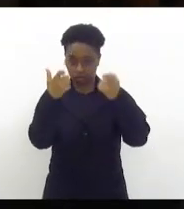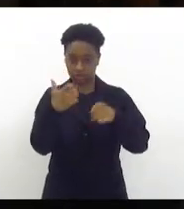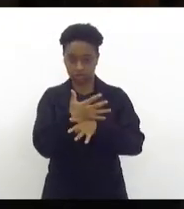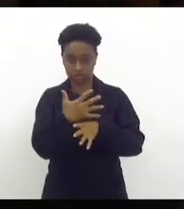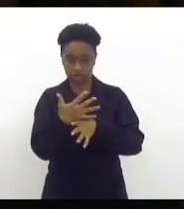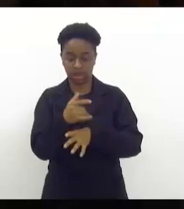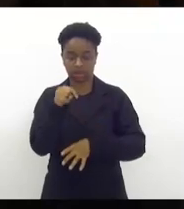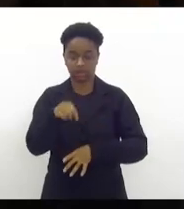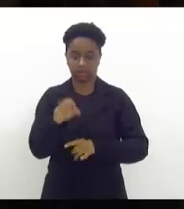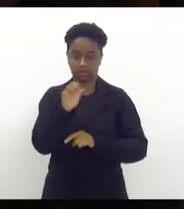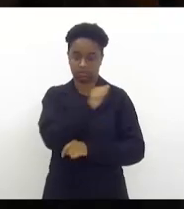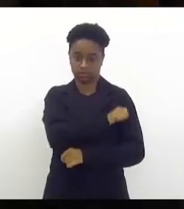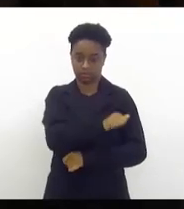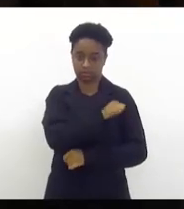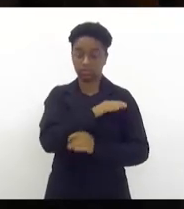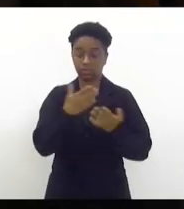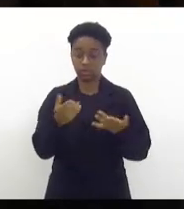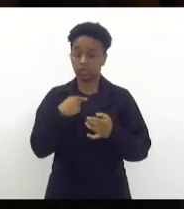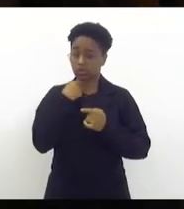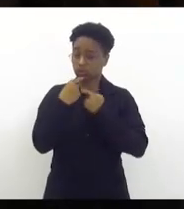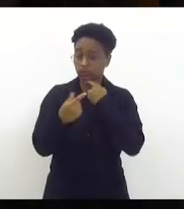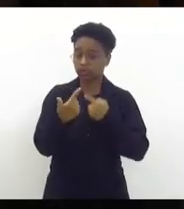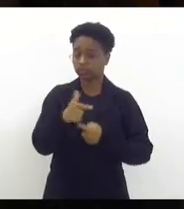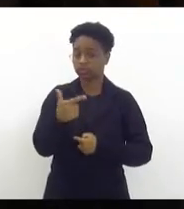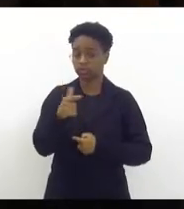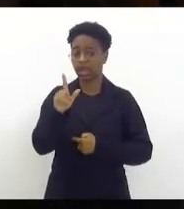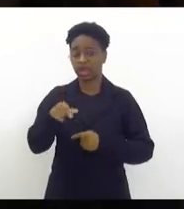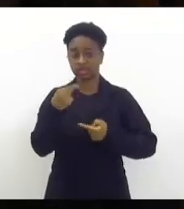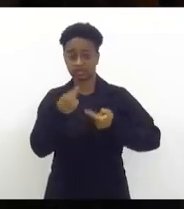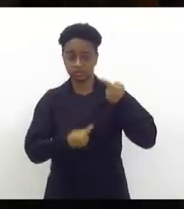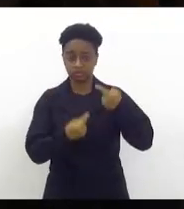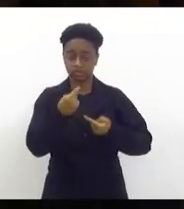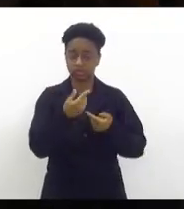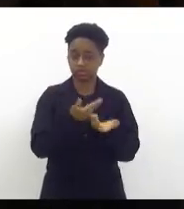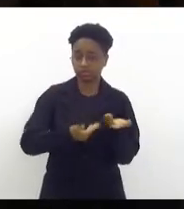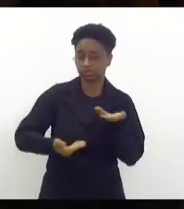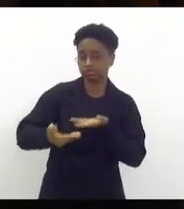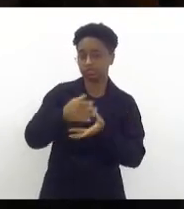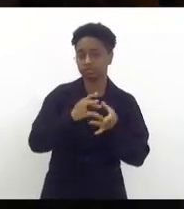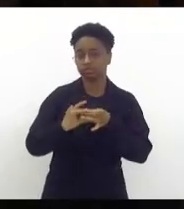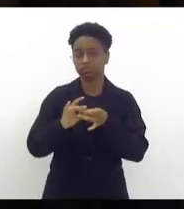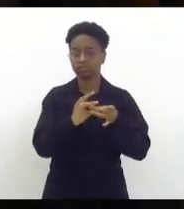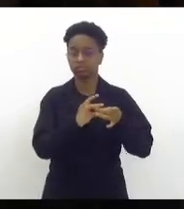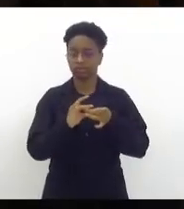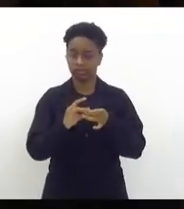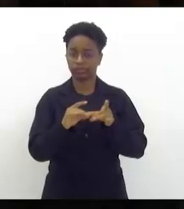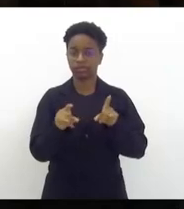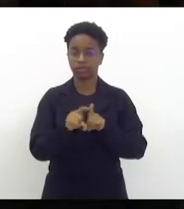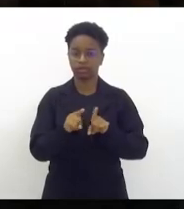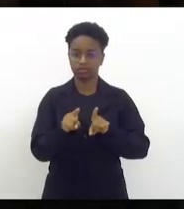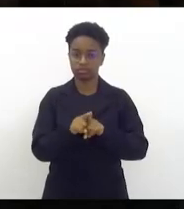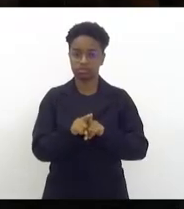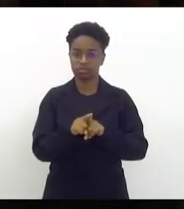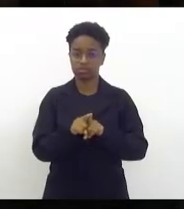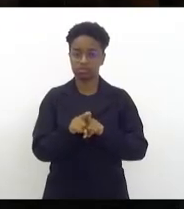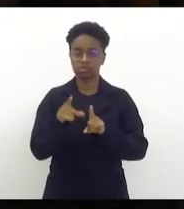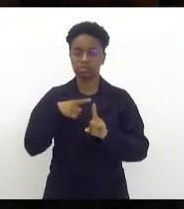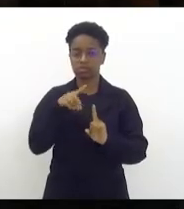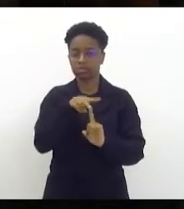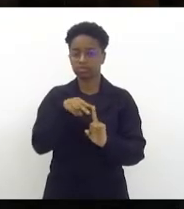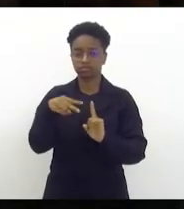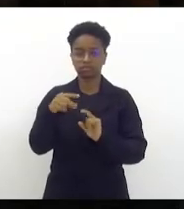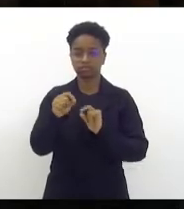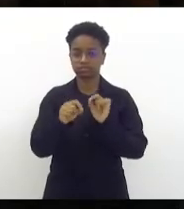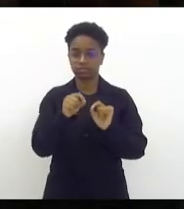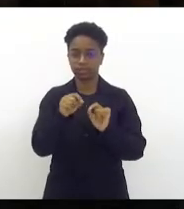Então, eu não tenho dúvida de que esses são debates que se entrelaçam, que casam aí também uma perspectiva